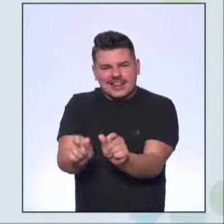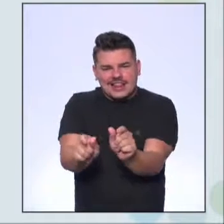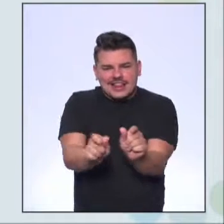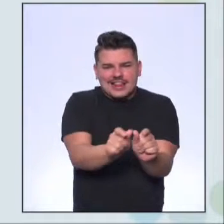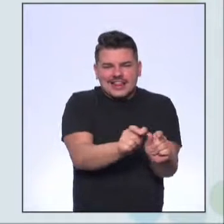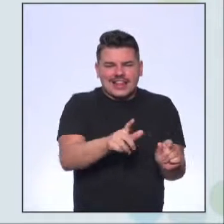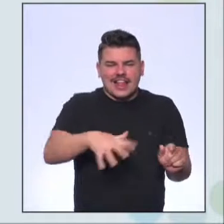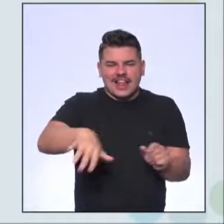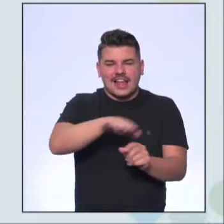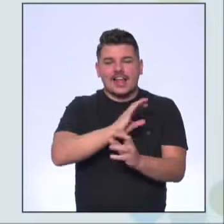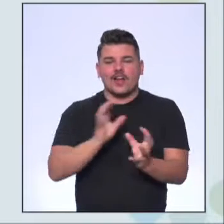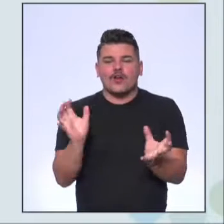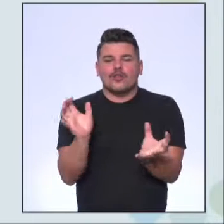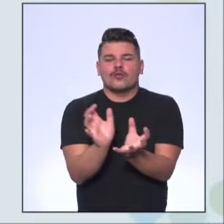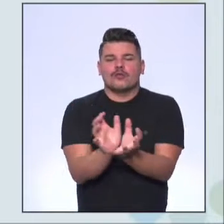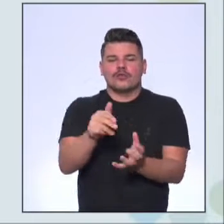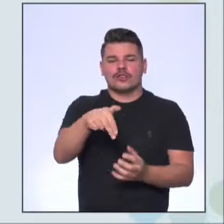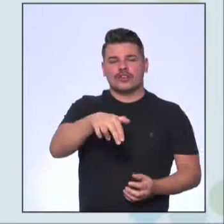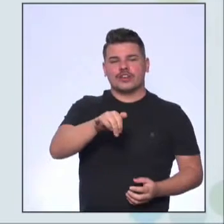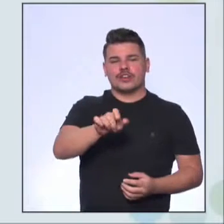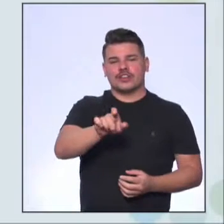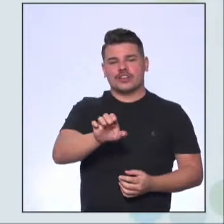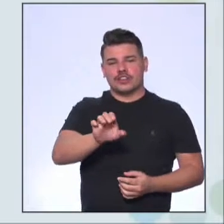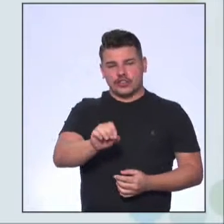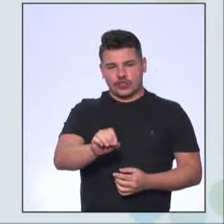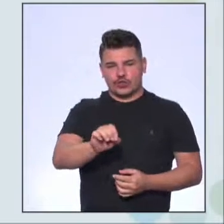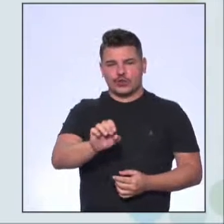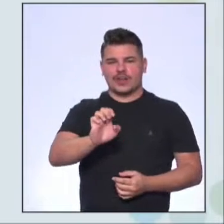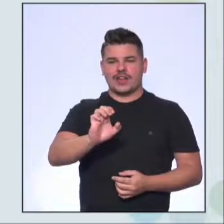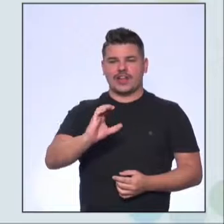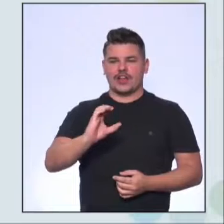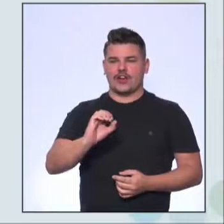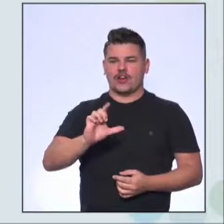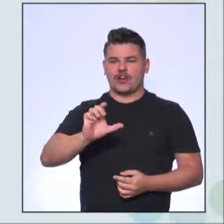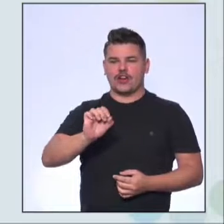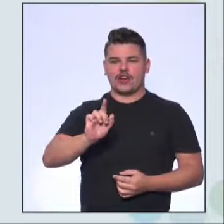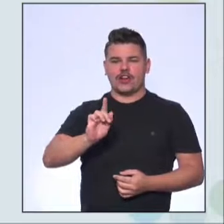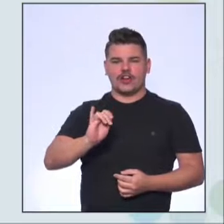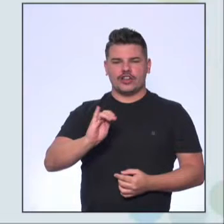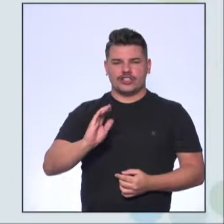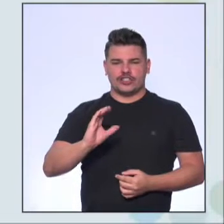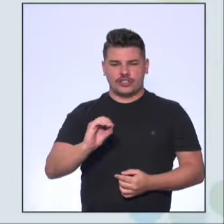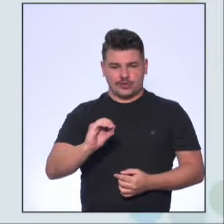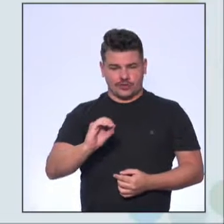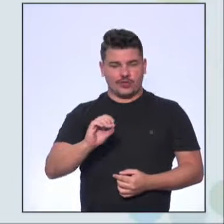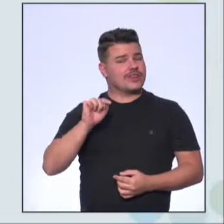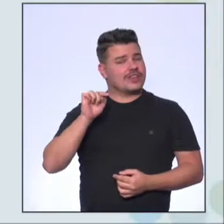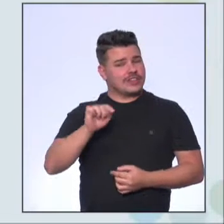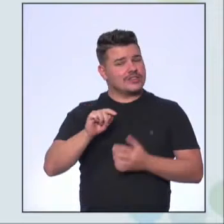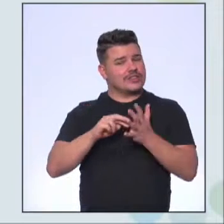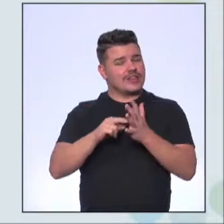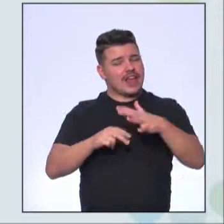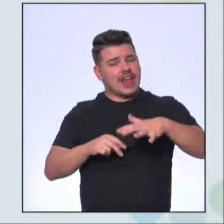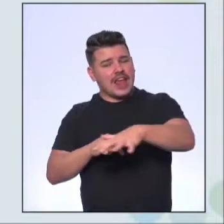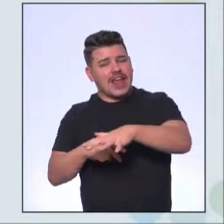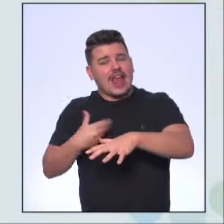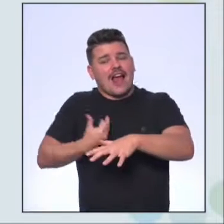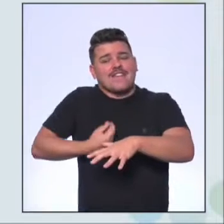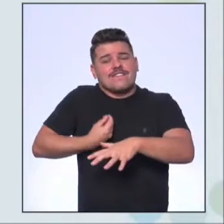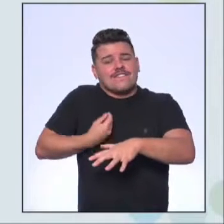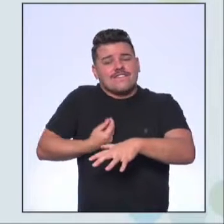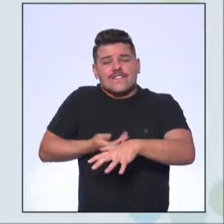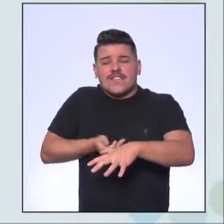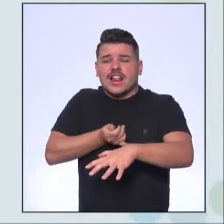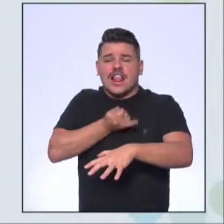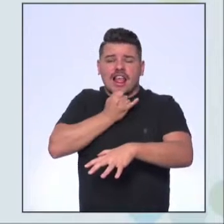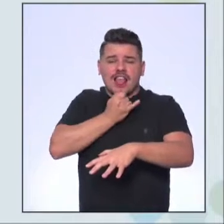de nicho ecológico. Tá? É o nicho desse ser vivo. Tá? E pode ser traduzida como modo de vida desse ser